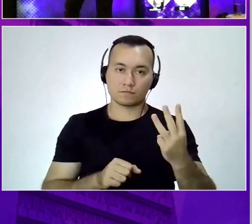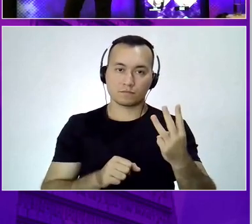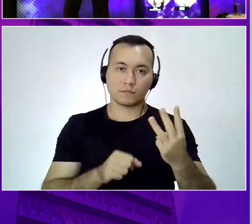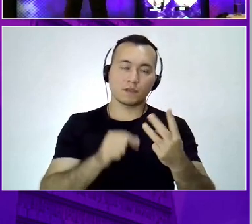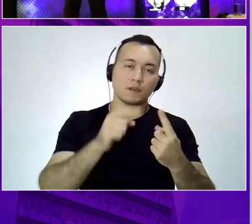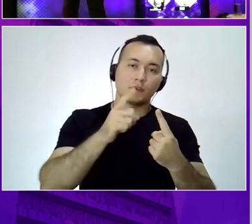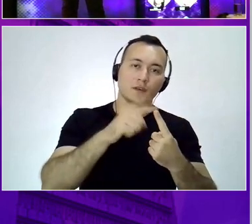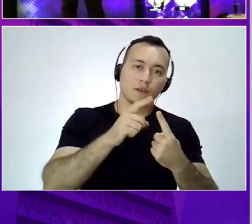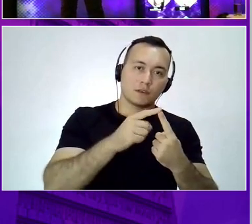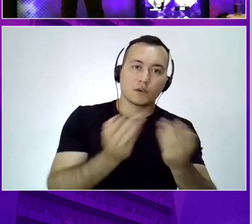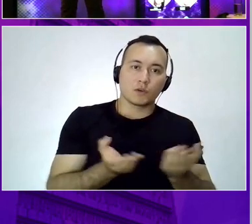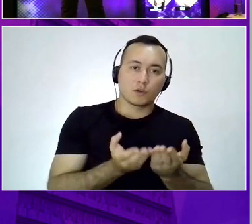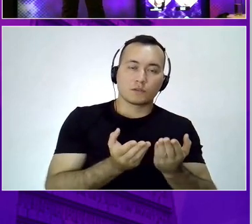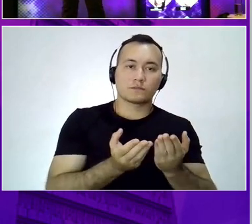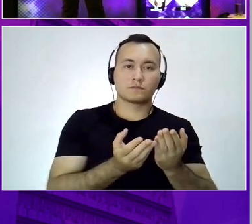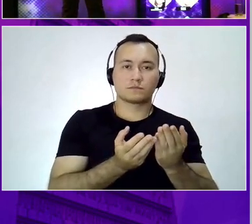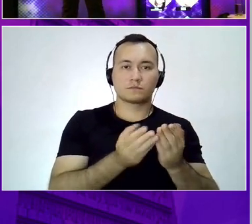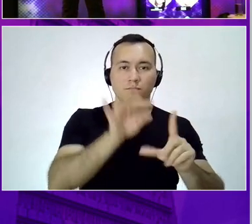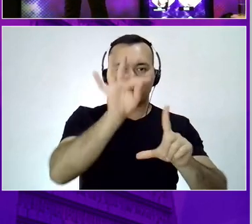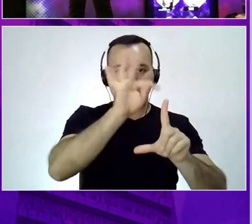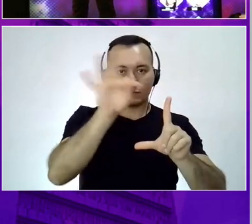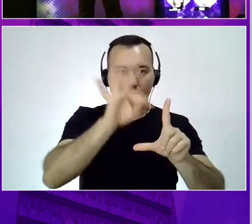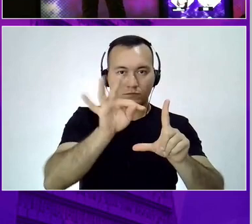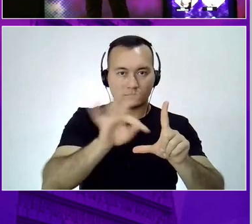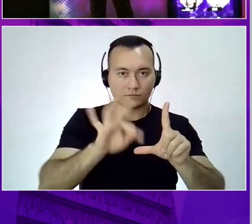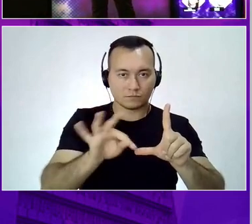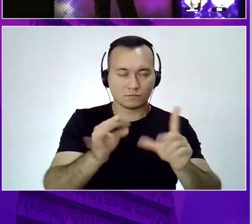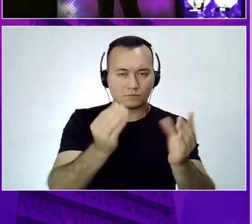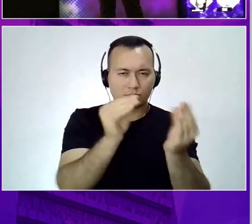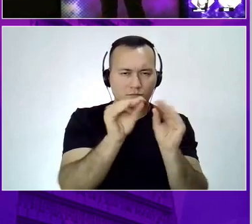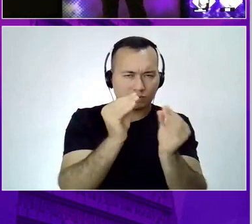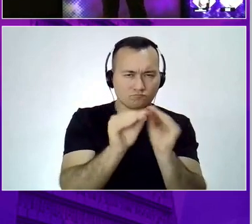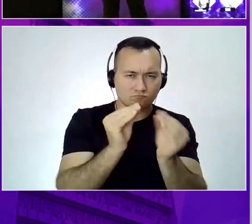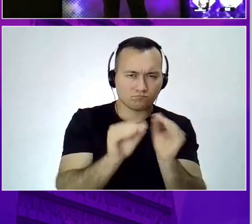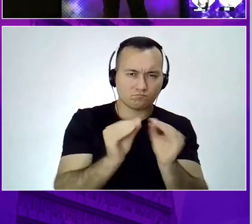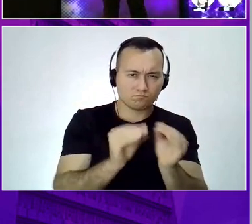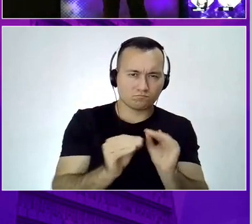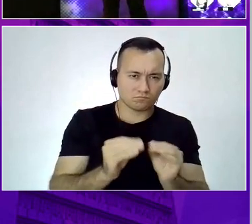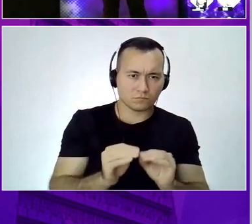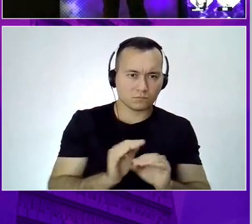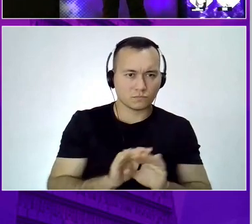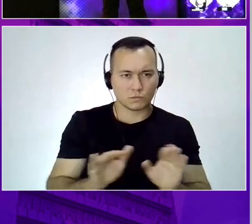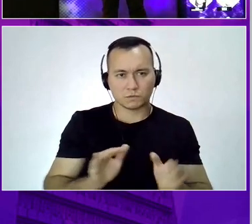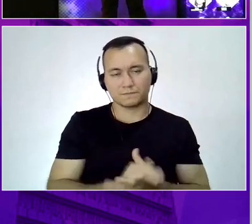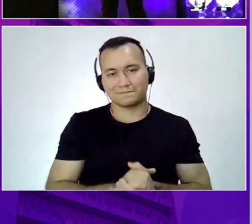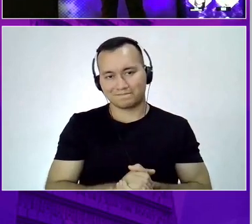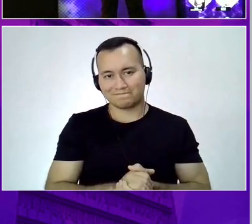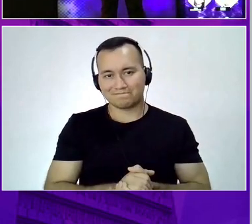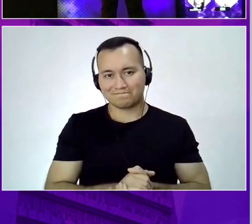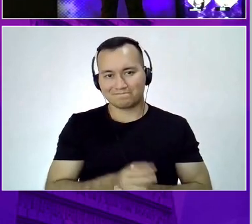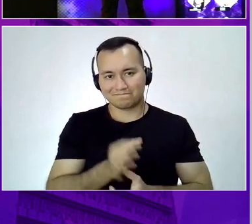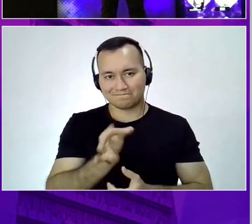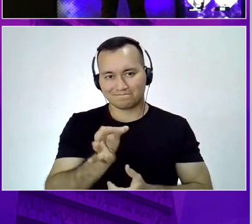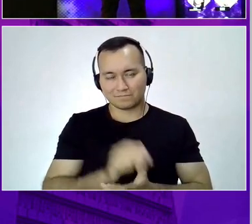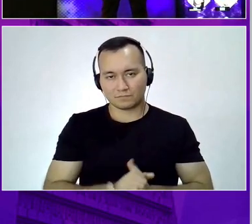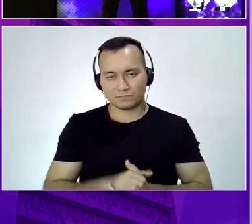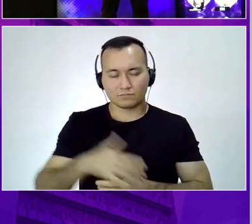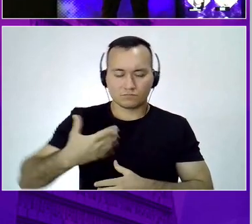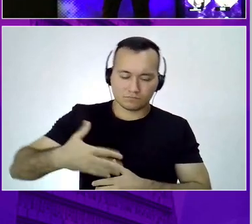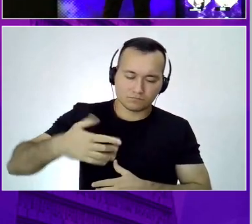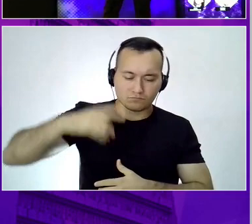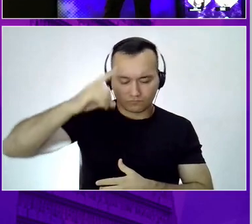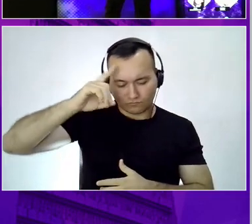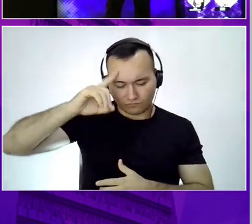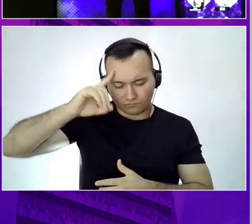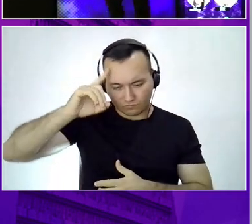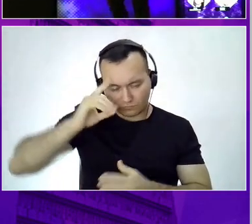por enquanto. Para dentro da ferramenta, a gente está fazendo só de texto, para o nosso uso dia a dia de quem é RH, usuário